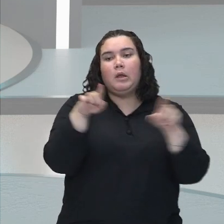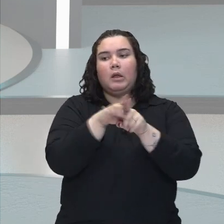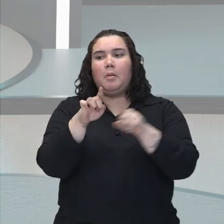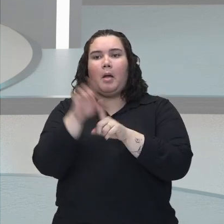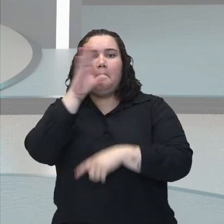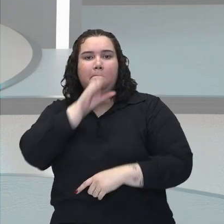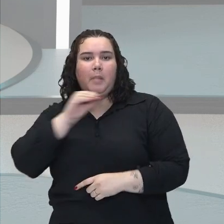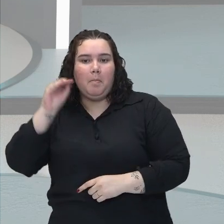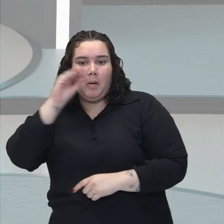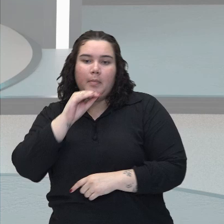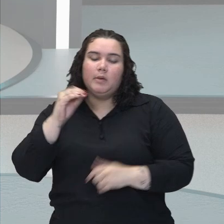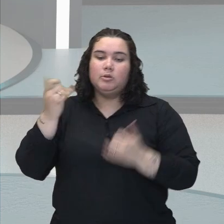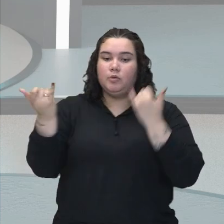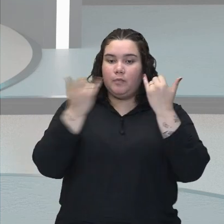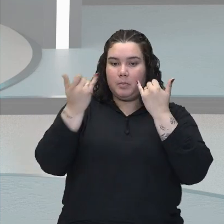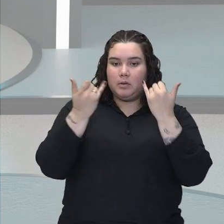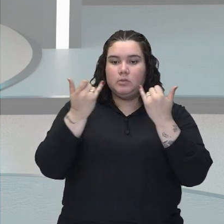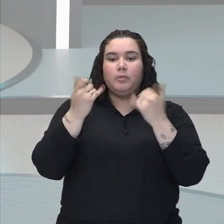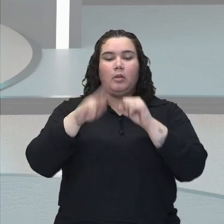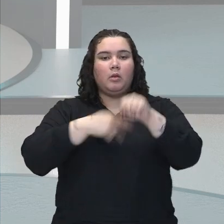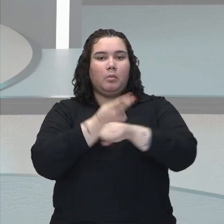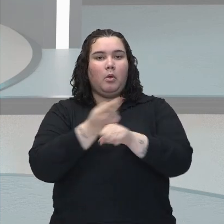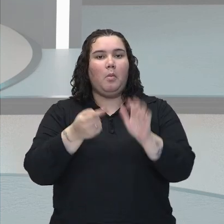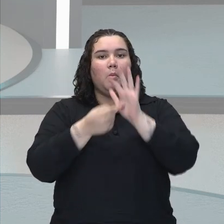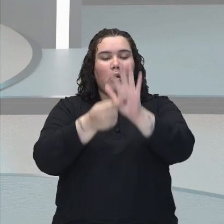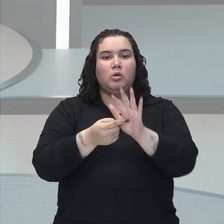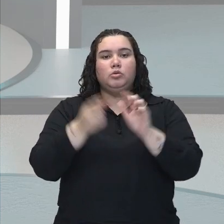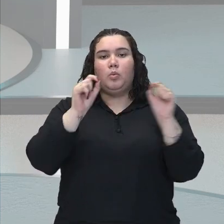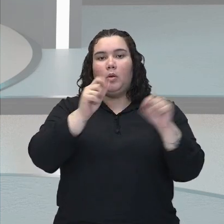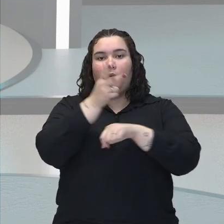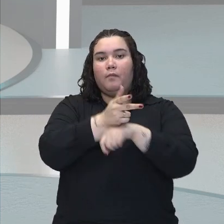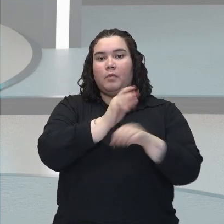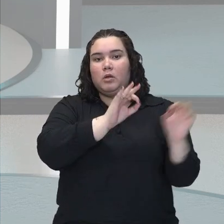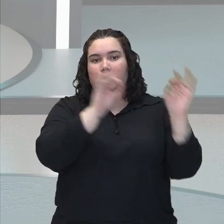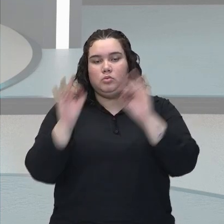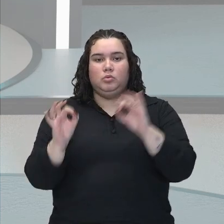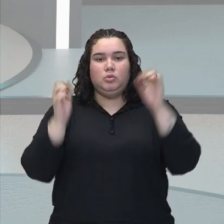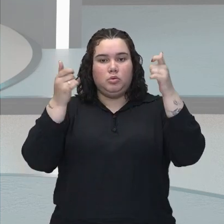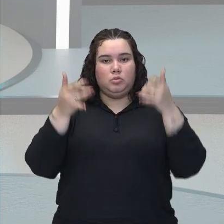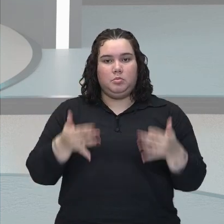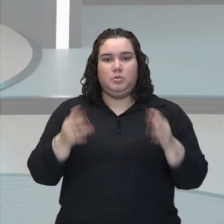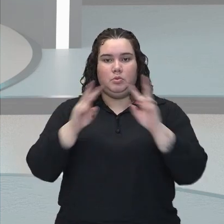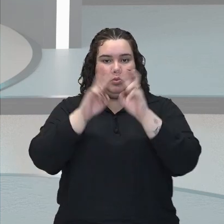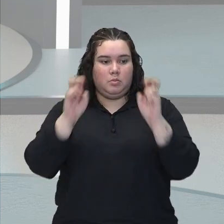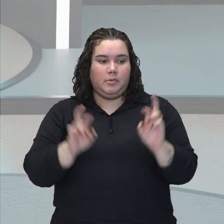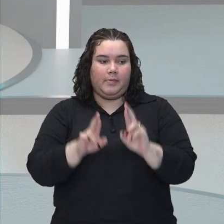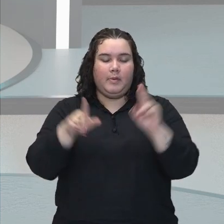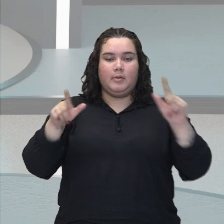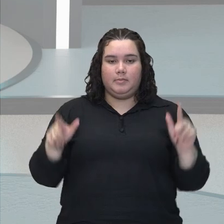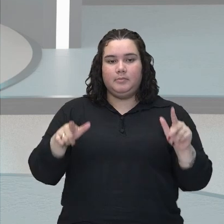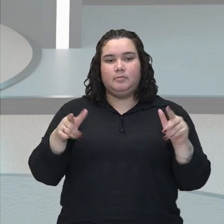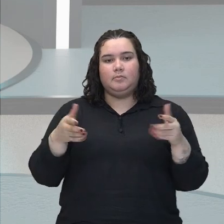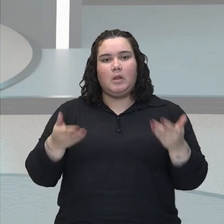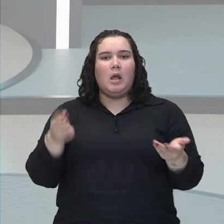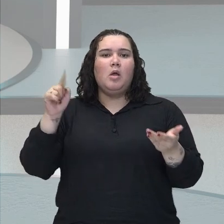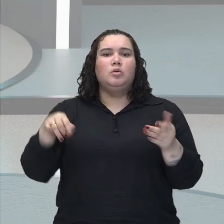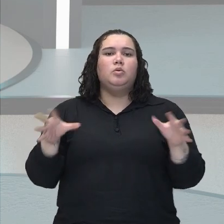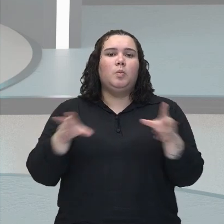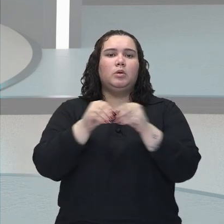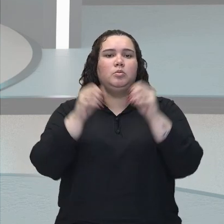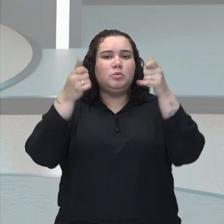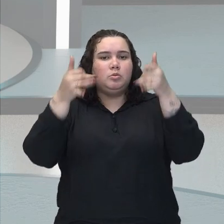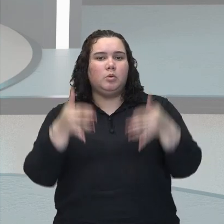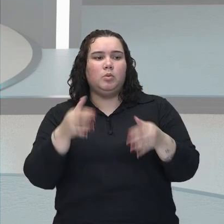gente vai ver daqui a pouquinho um vídeo justamente que trata sobre essas diferenças. Isso aqui é só o que a gente precisa sobre